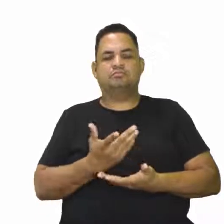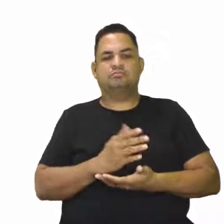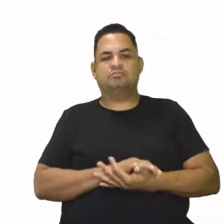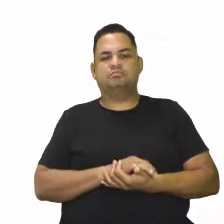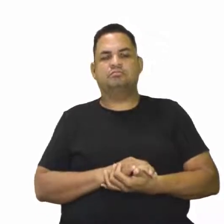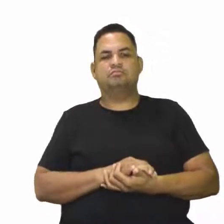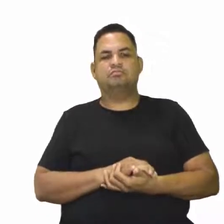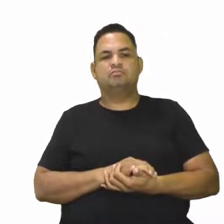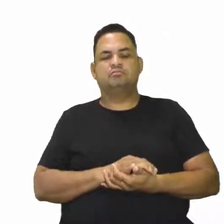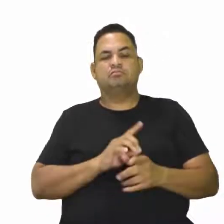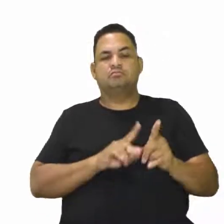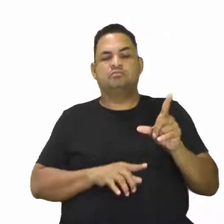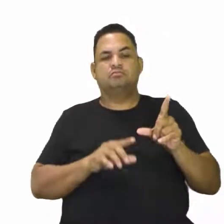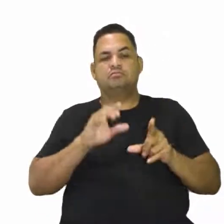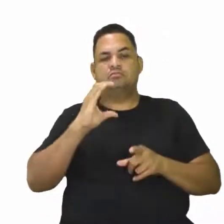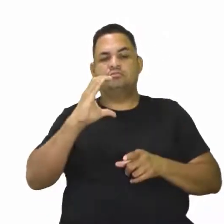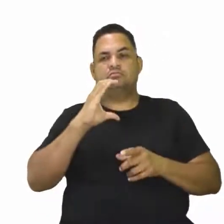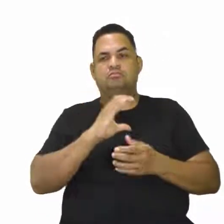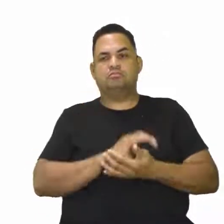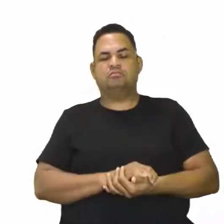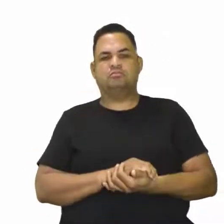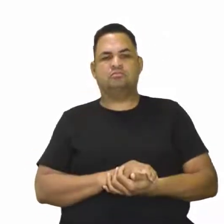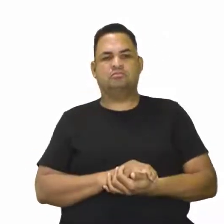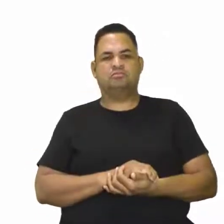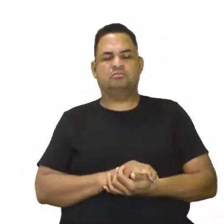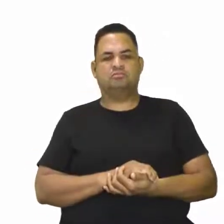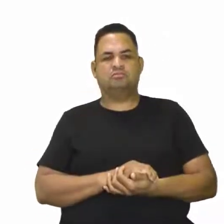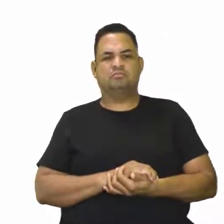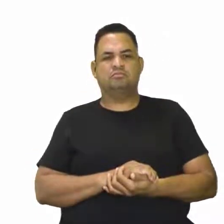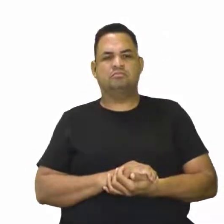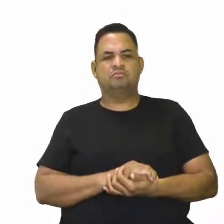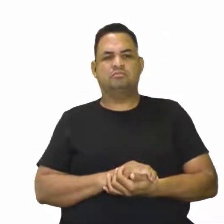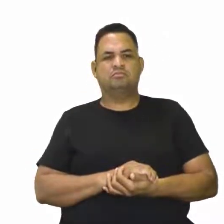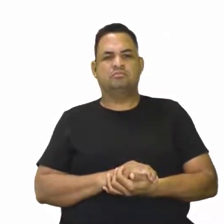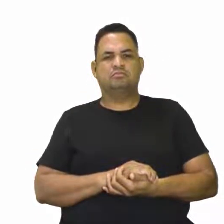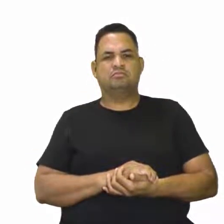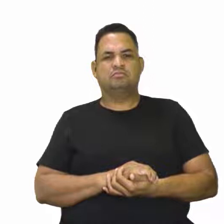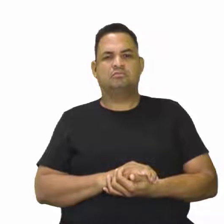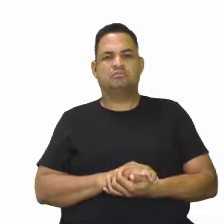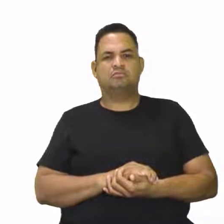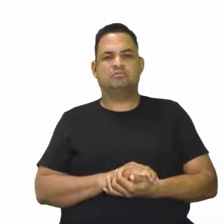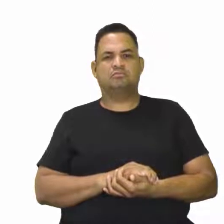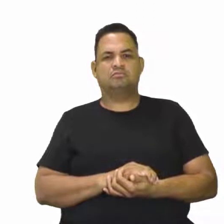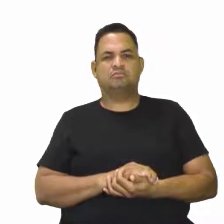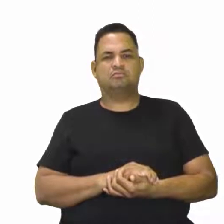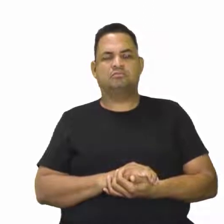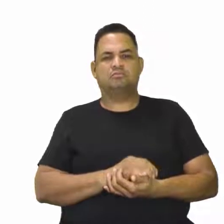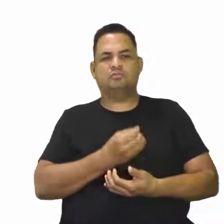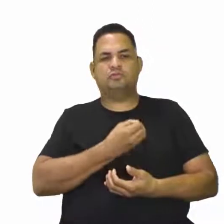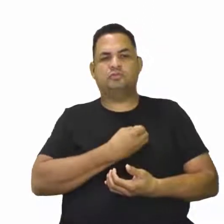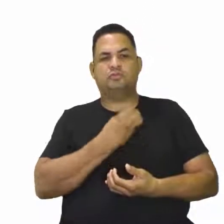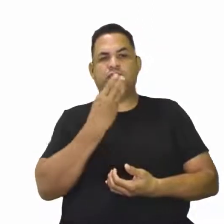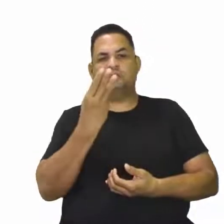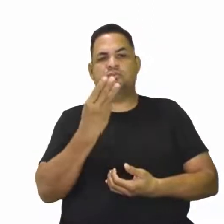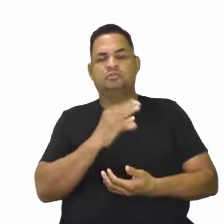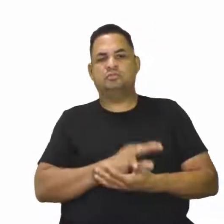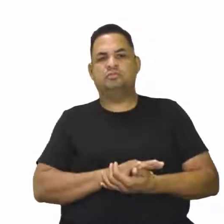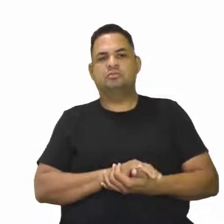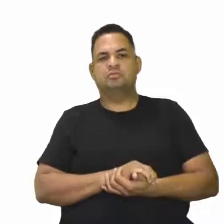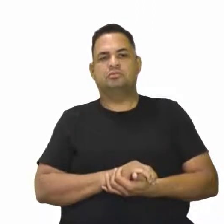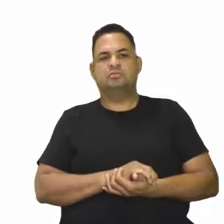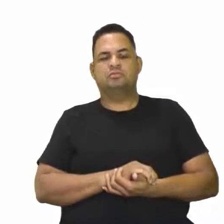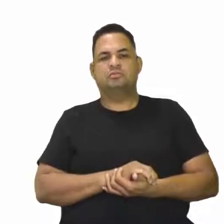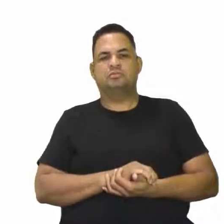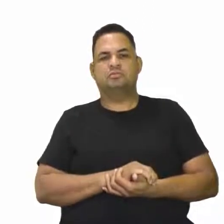Então, letra C, descrição física. Vamos para a questão 3. Na